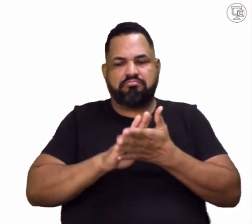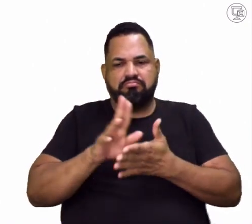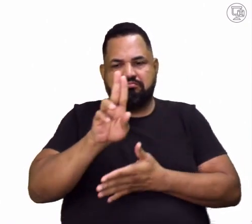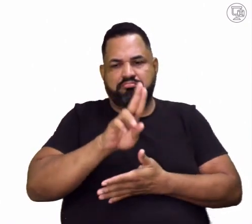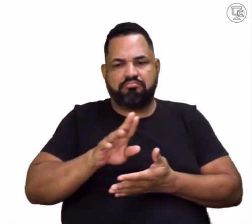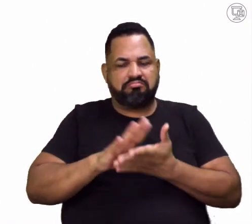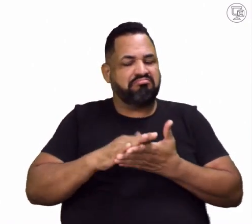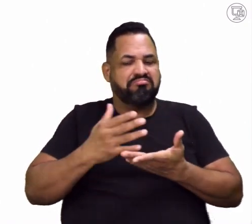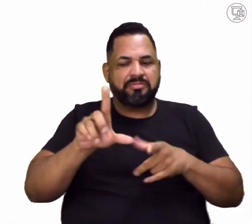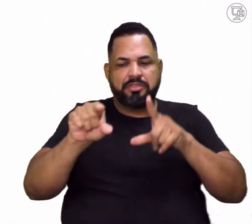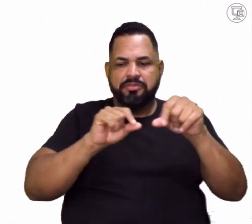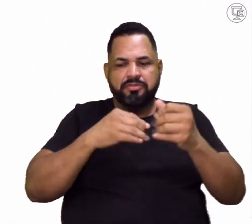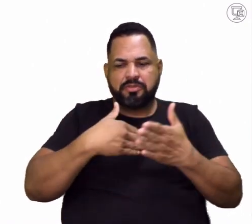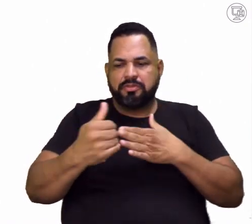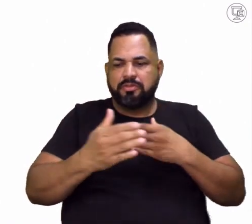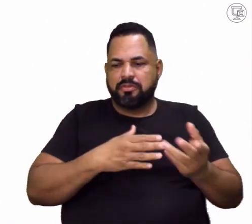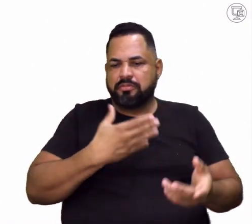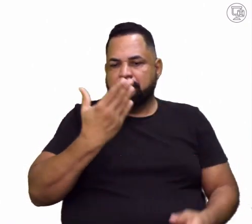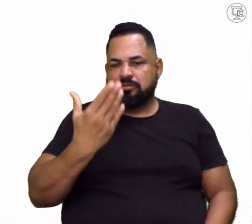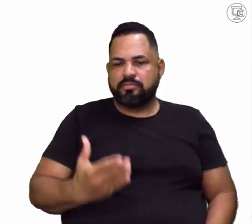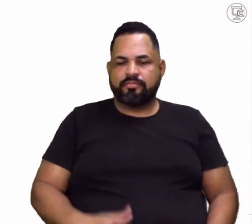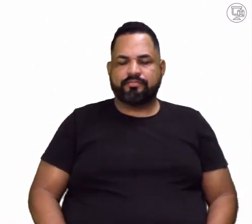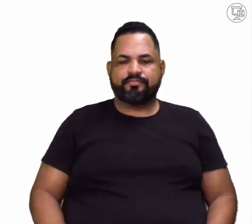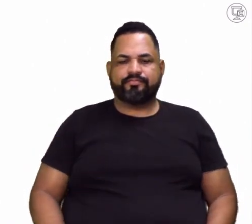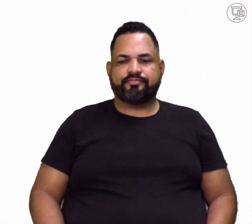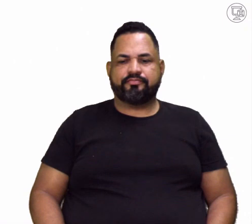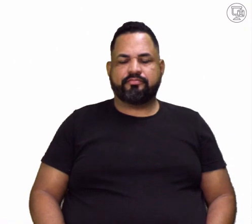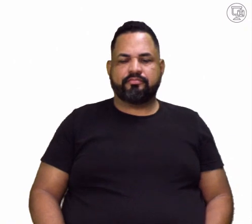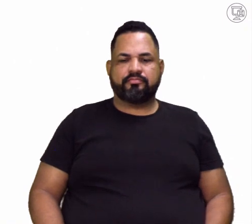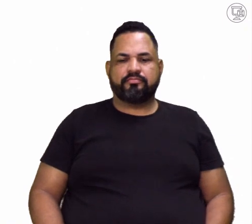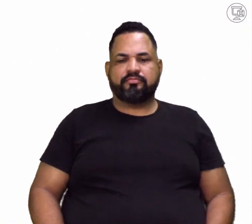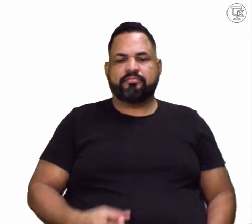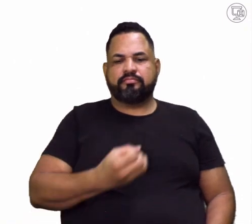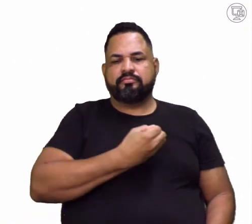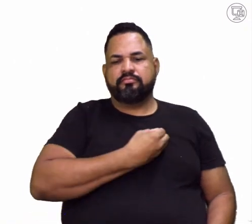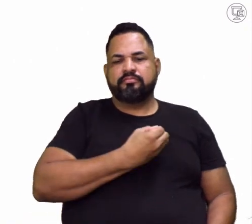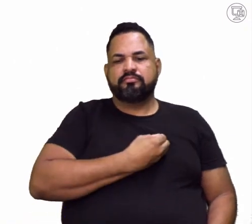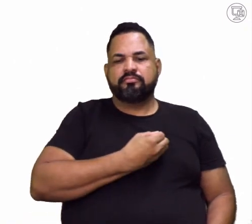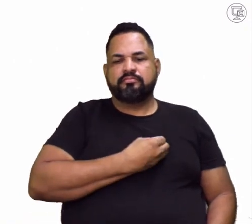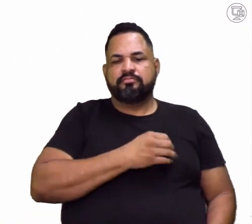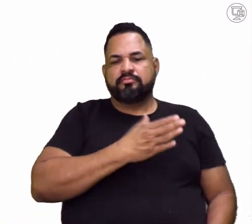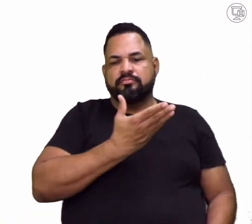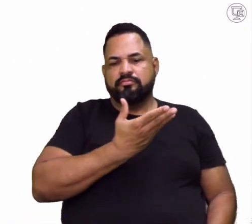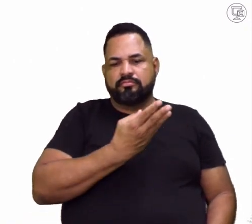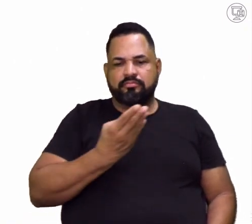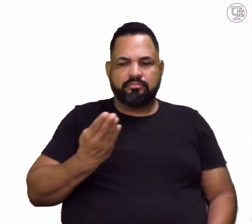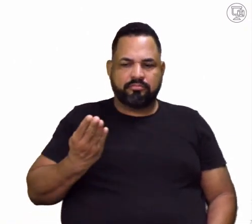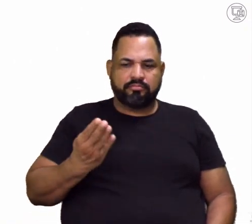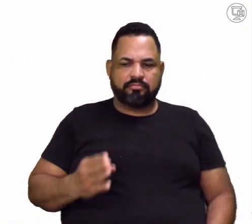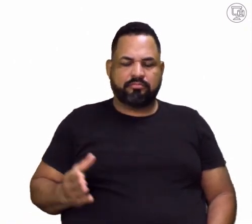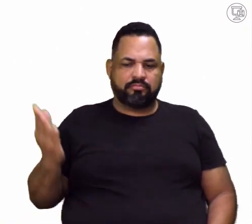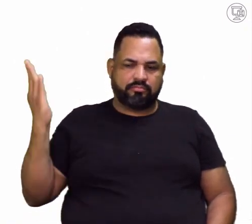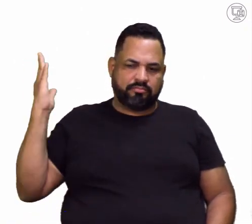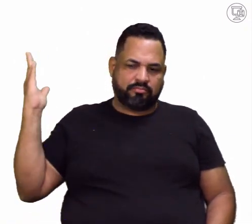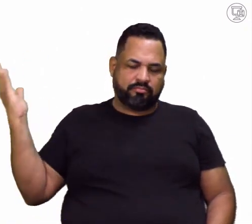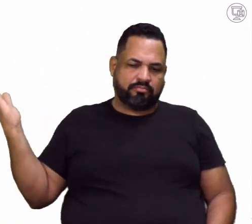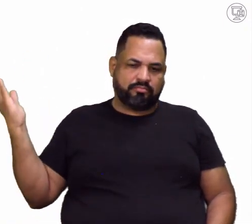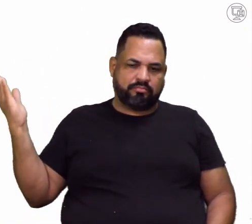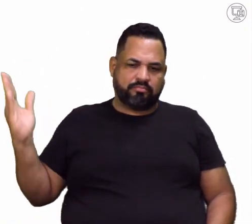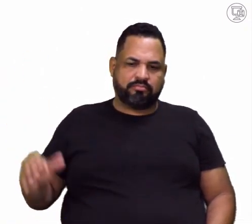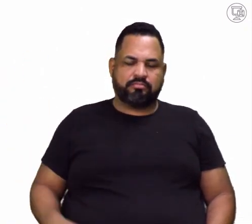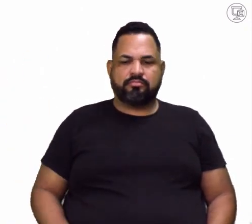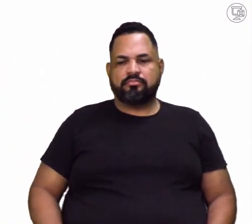a escolha é sua tá e os coeficientes Alfa linear dividido por 1 Beta